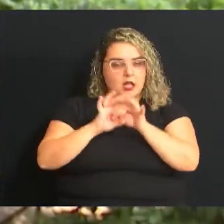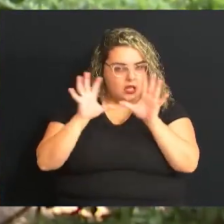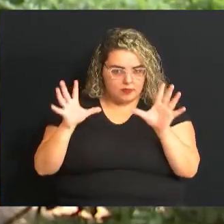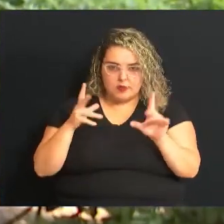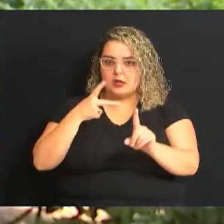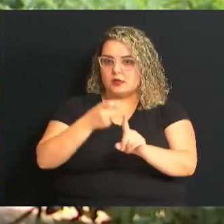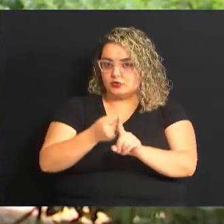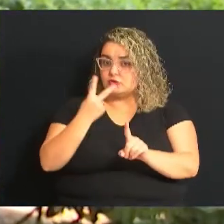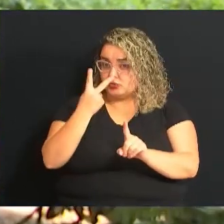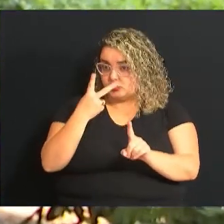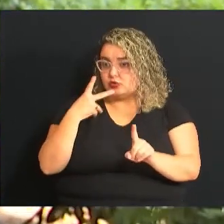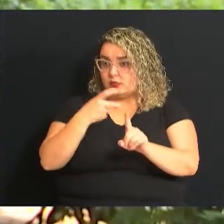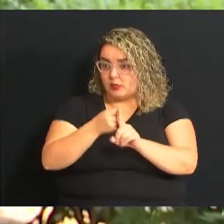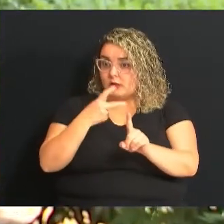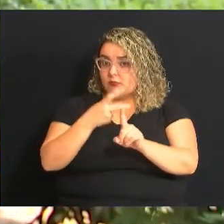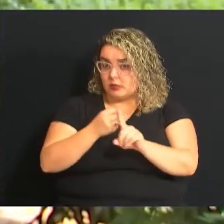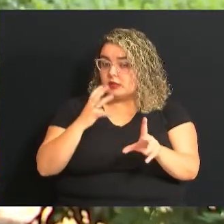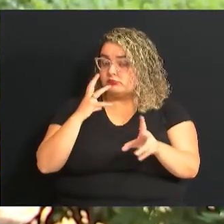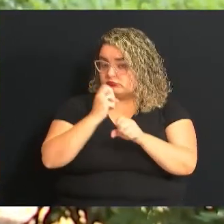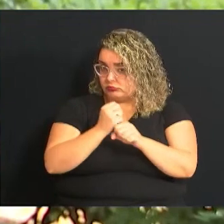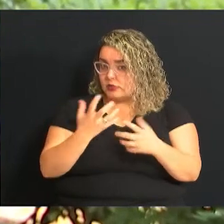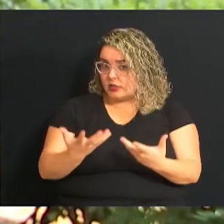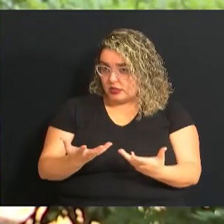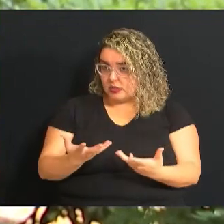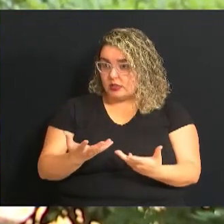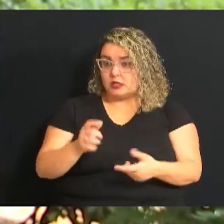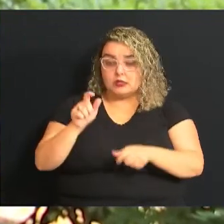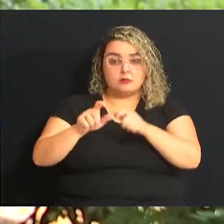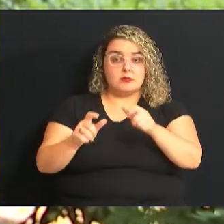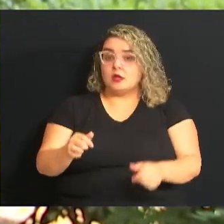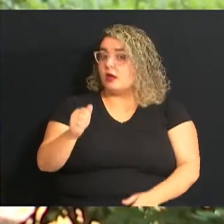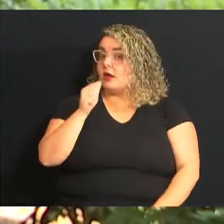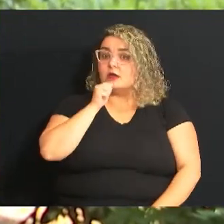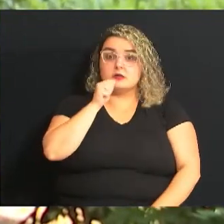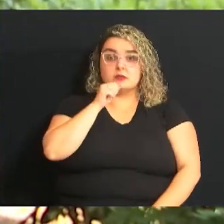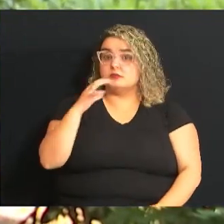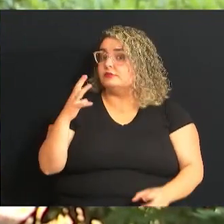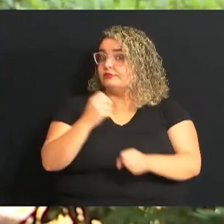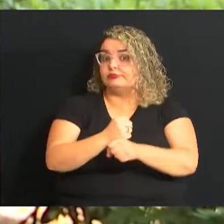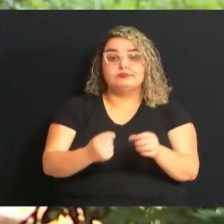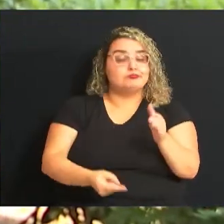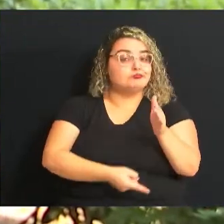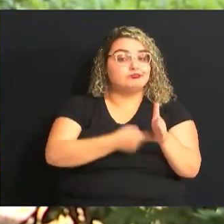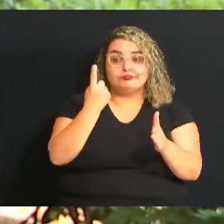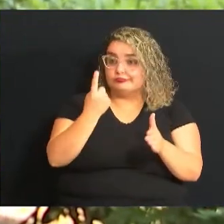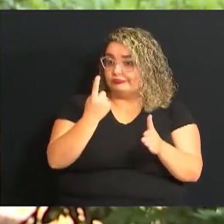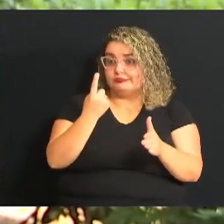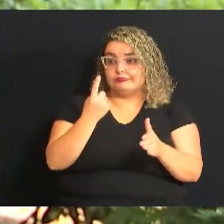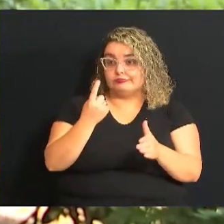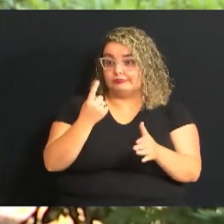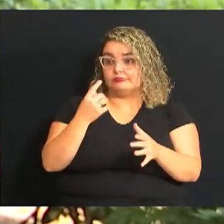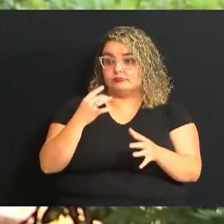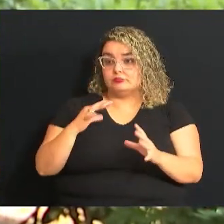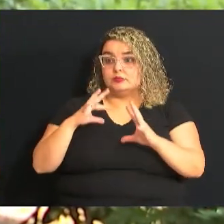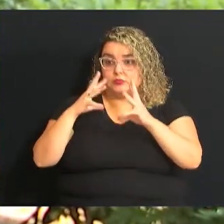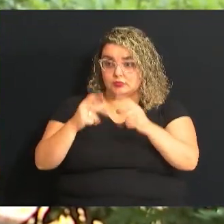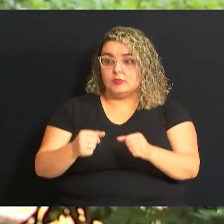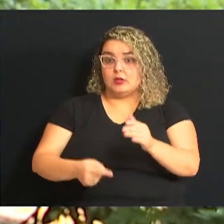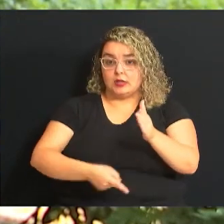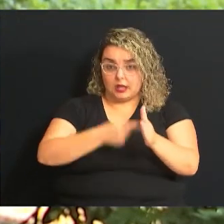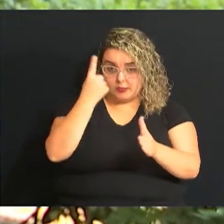doses de reforço. Existem pessoas que nem completaram o esquema primário de forma completa, né? Que é a primeira e